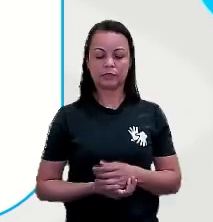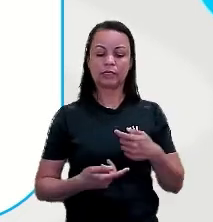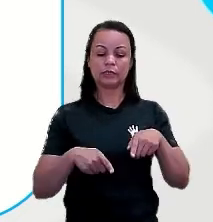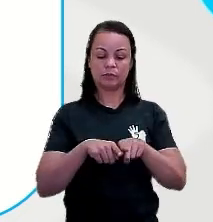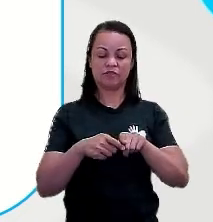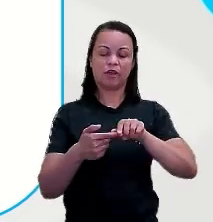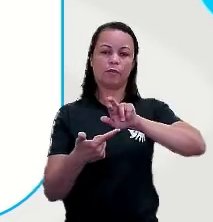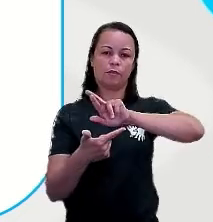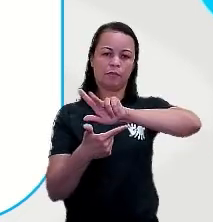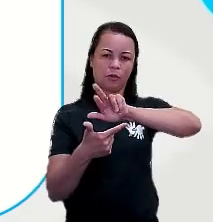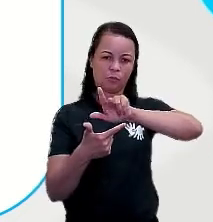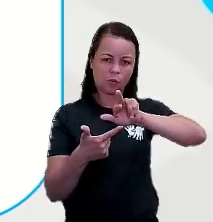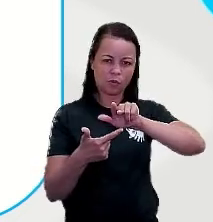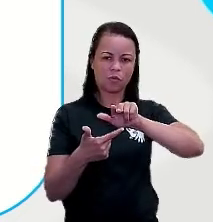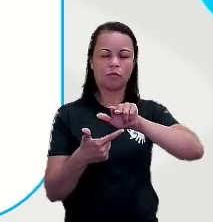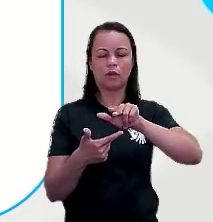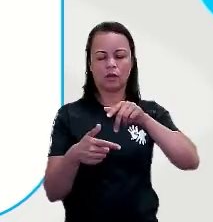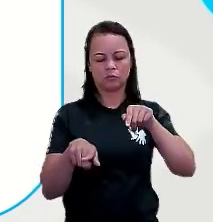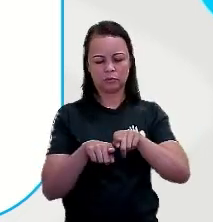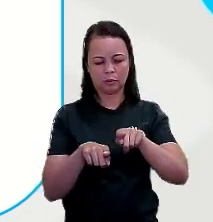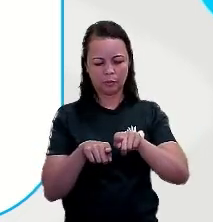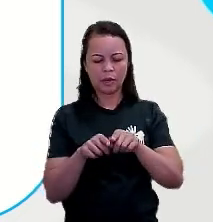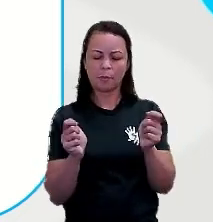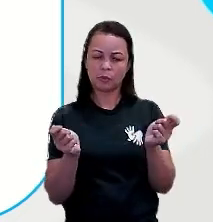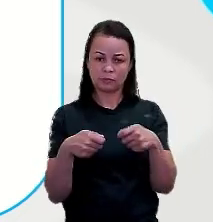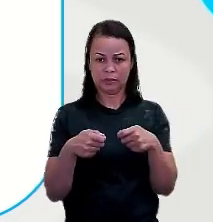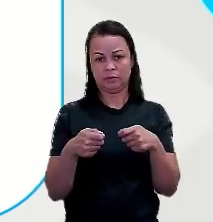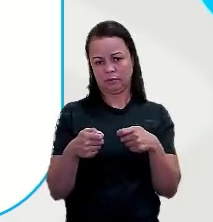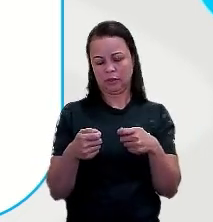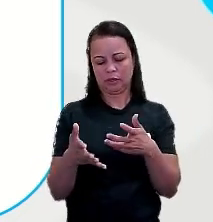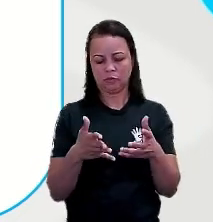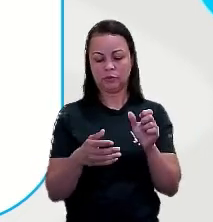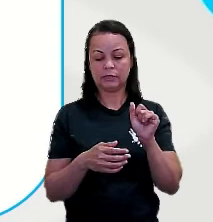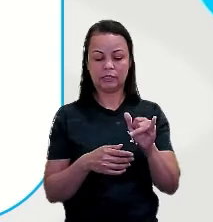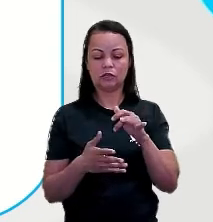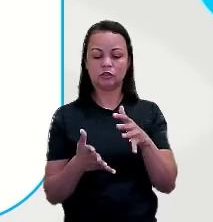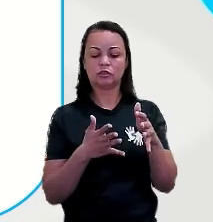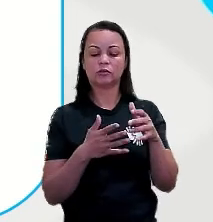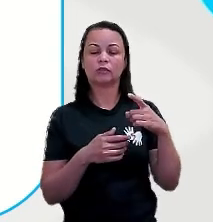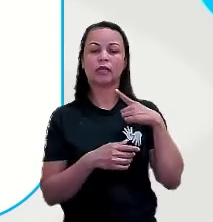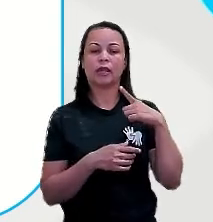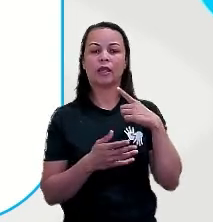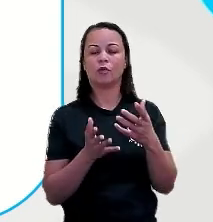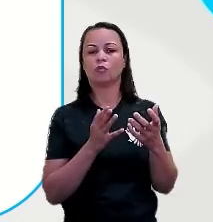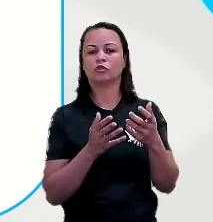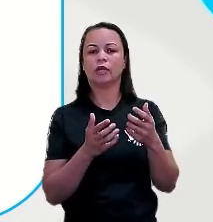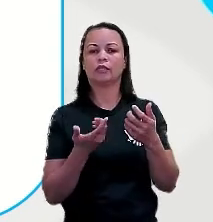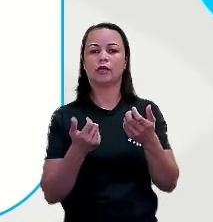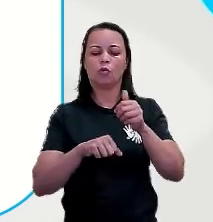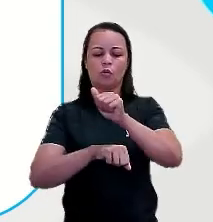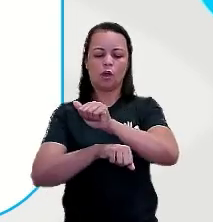possibilidade. Se os gêneros são diferentes, prevalece o masculino. Então, ó, estudo a língua